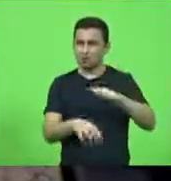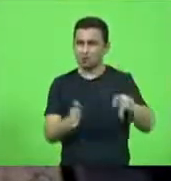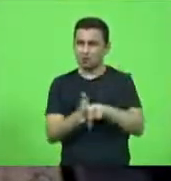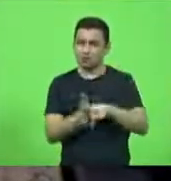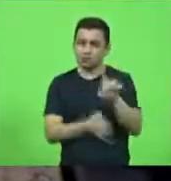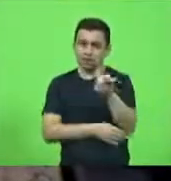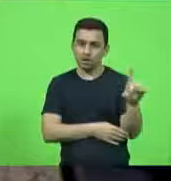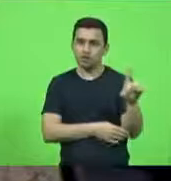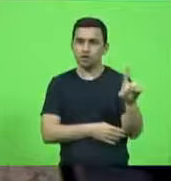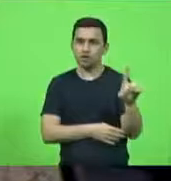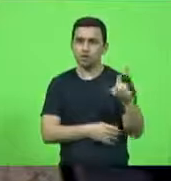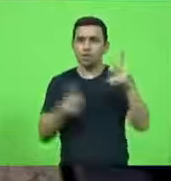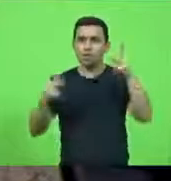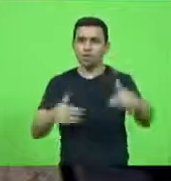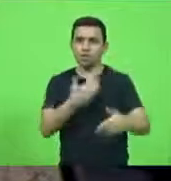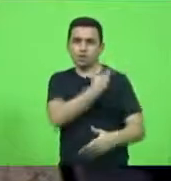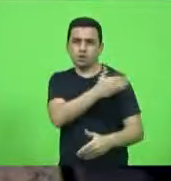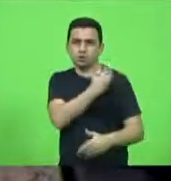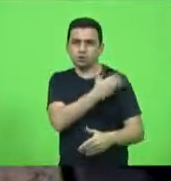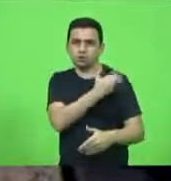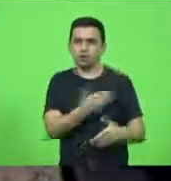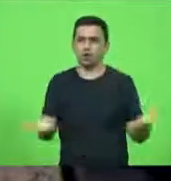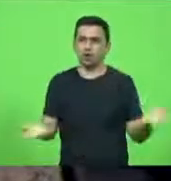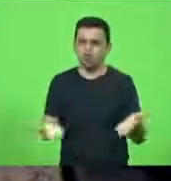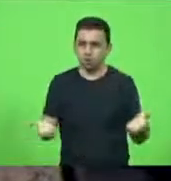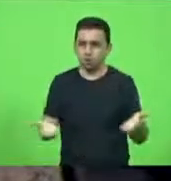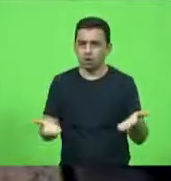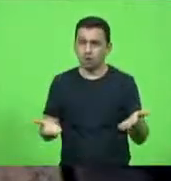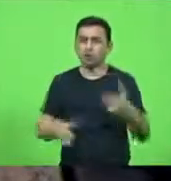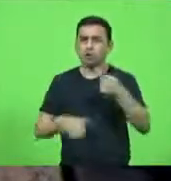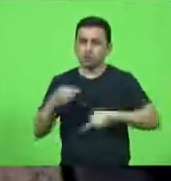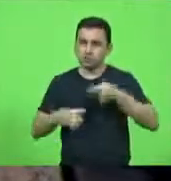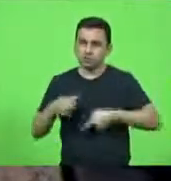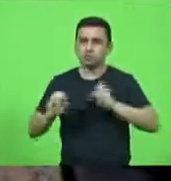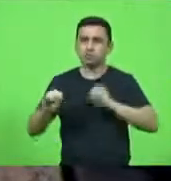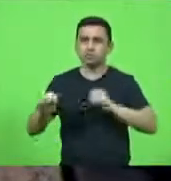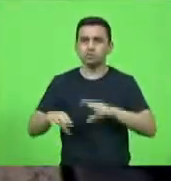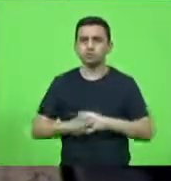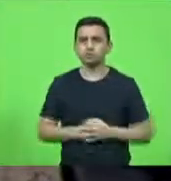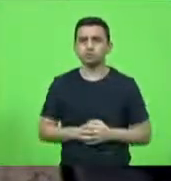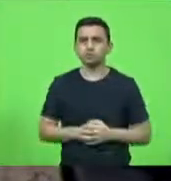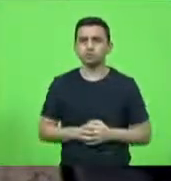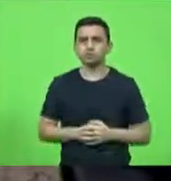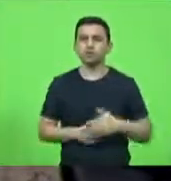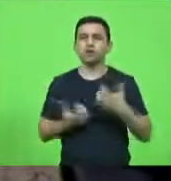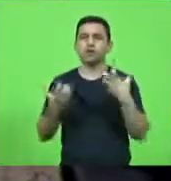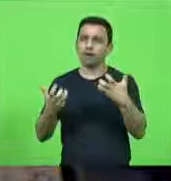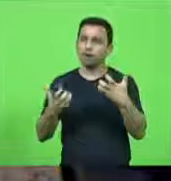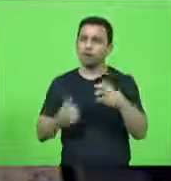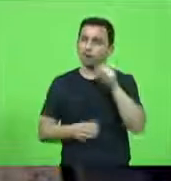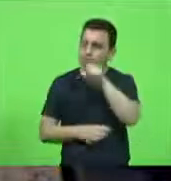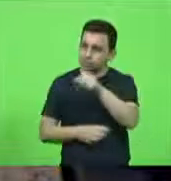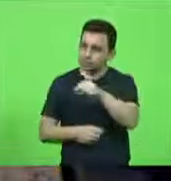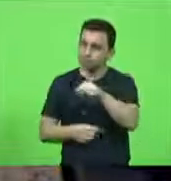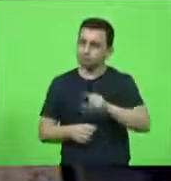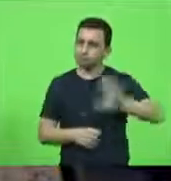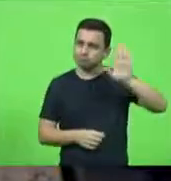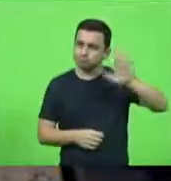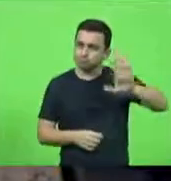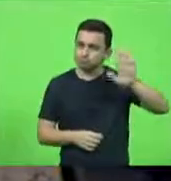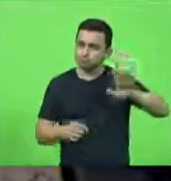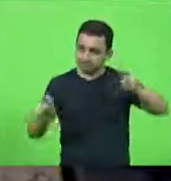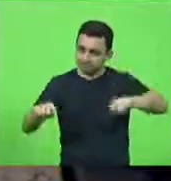sejam tratadas com preconceito como elas estão sendo tratadas na Comissão de Educação. Gostaria muito que a senhora se lançasse candidata